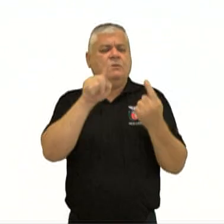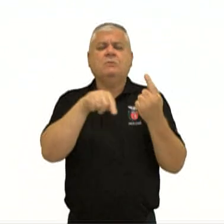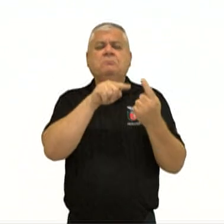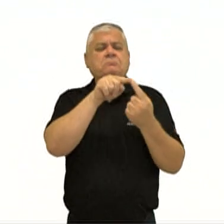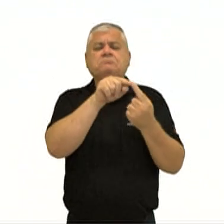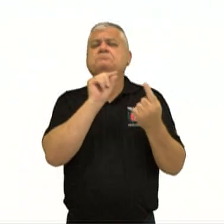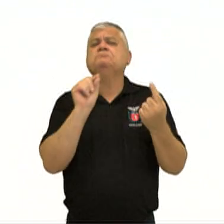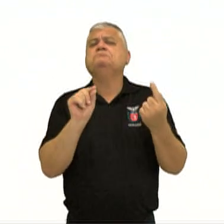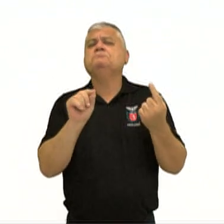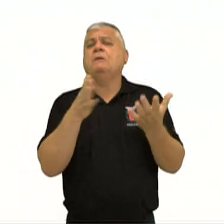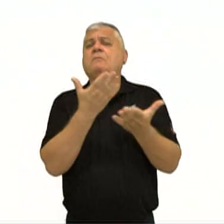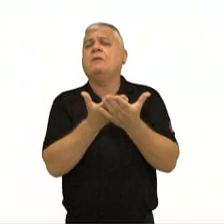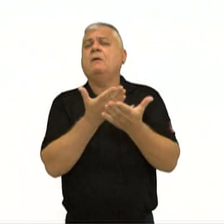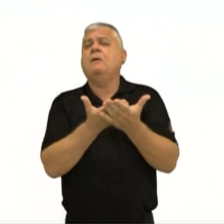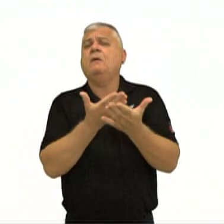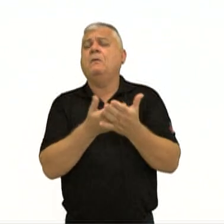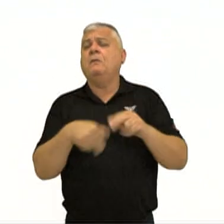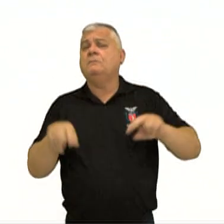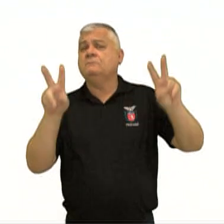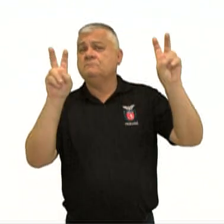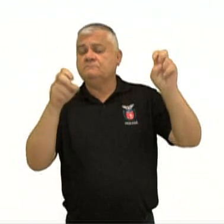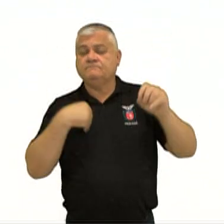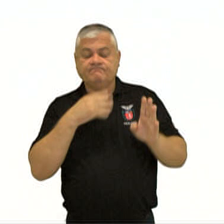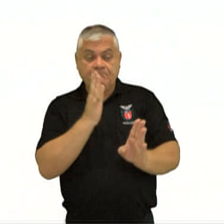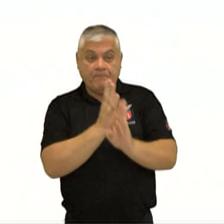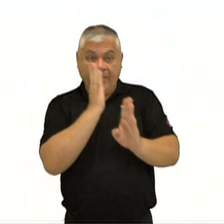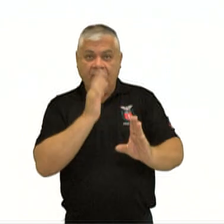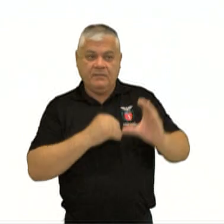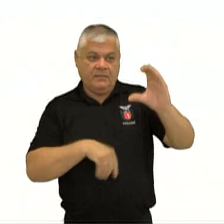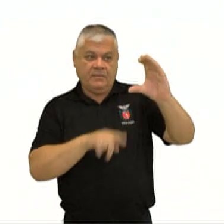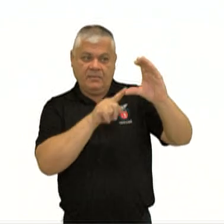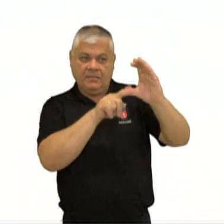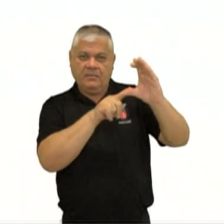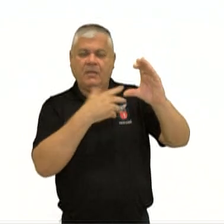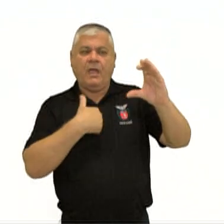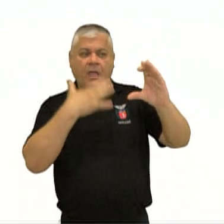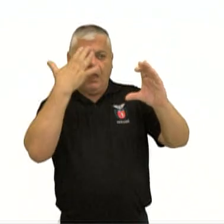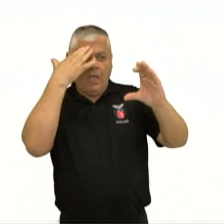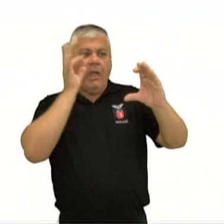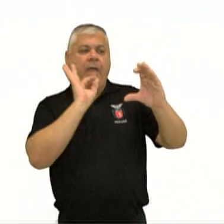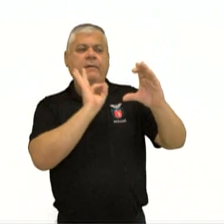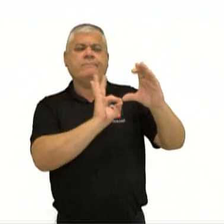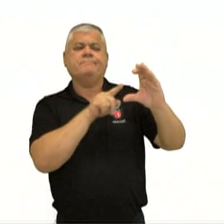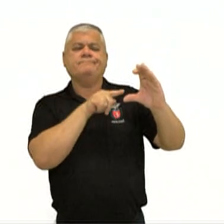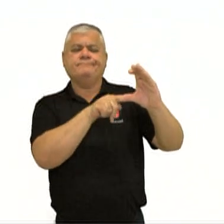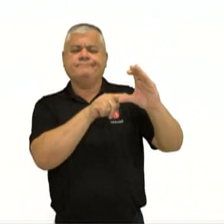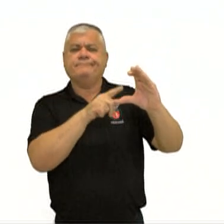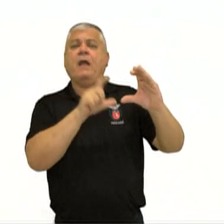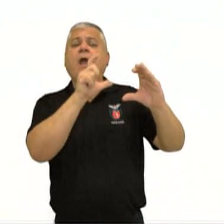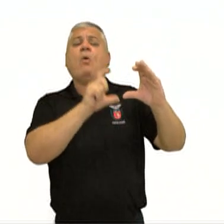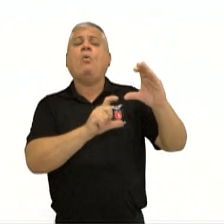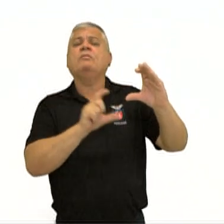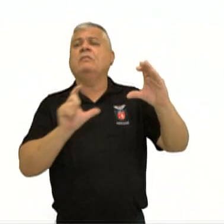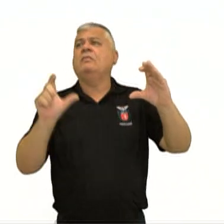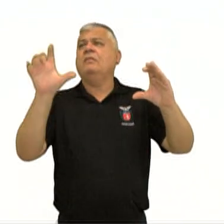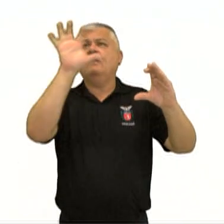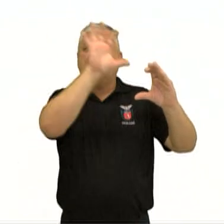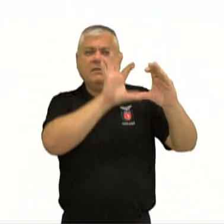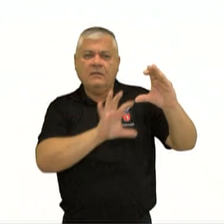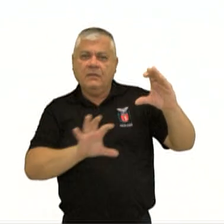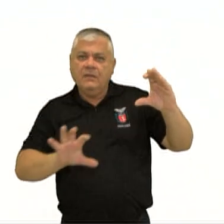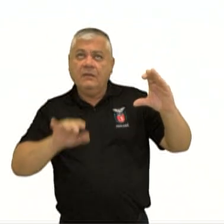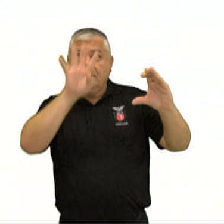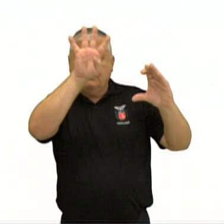objetivos para essa aula? Identificar o átomo de carbono, então entendermos um pouco a localização dele na tabela e assim